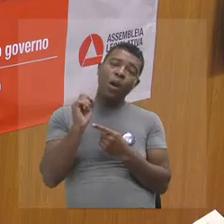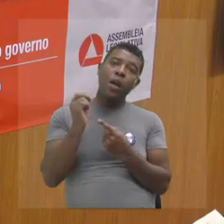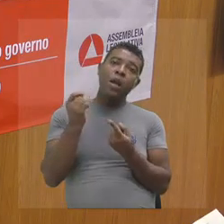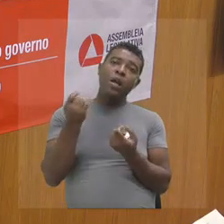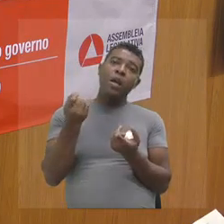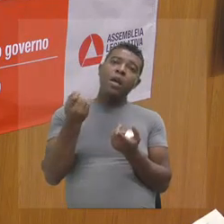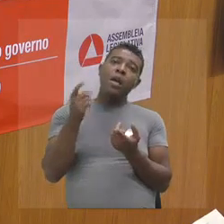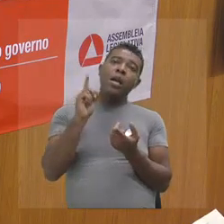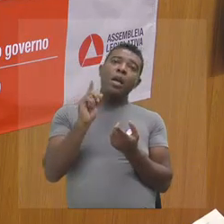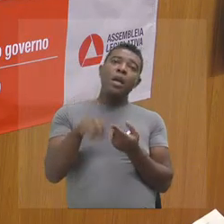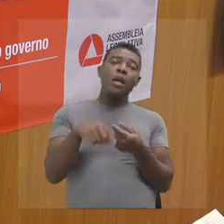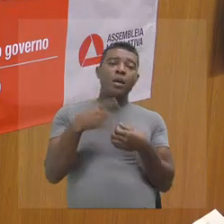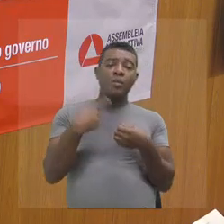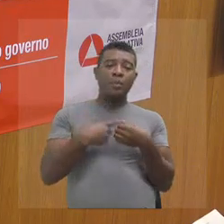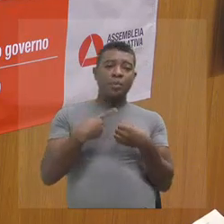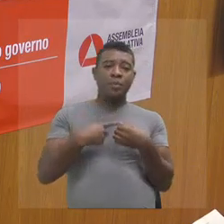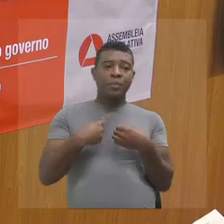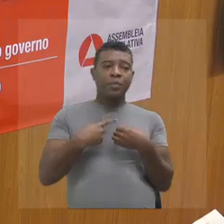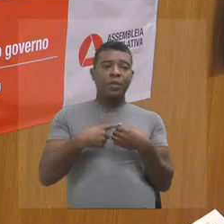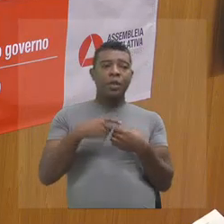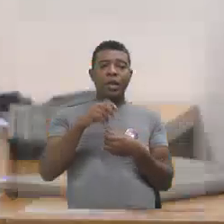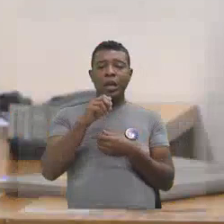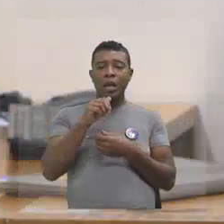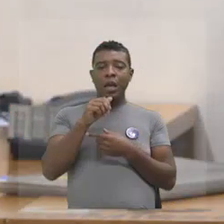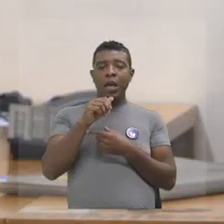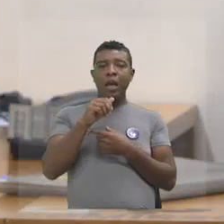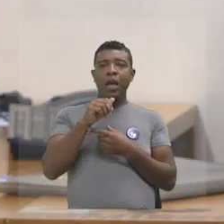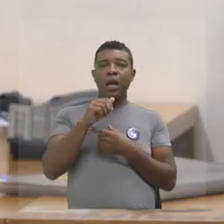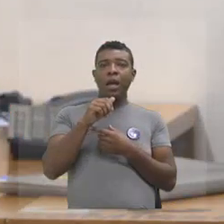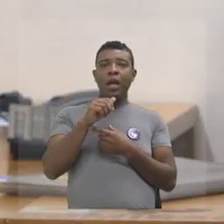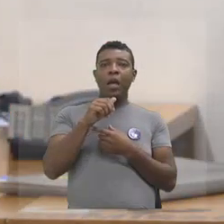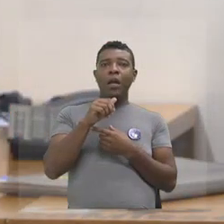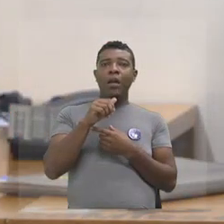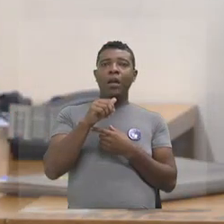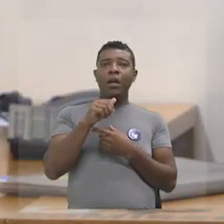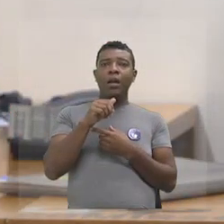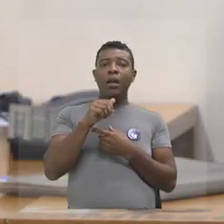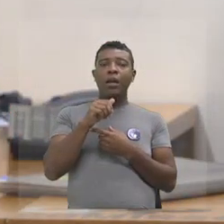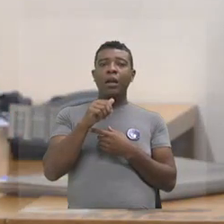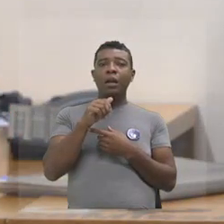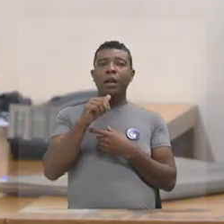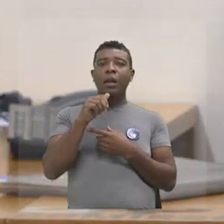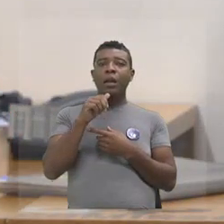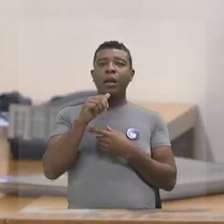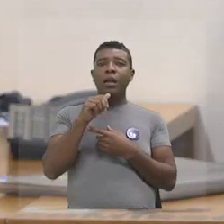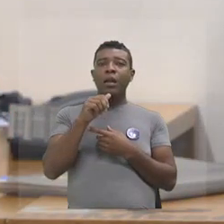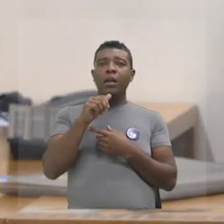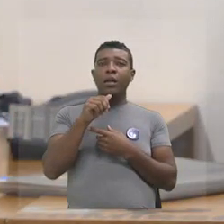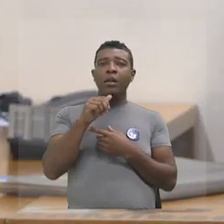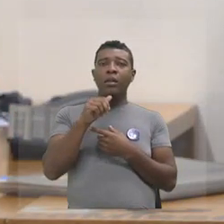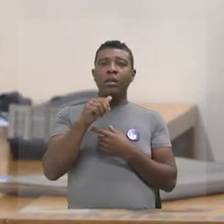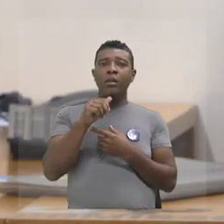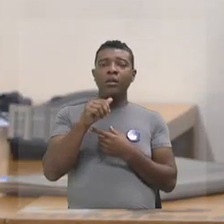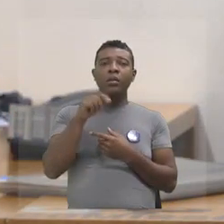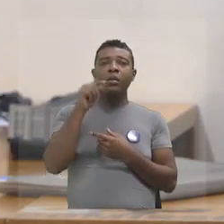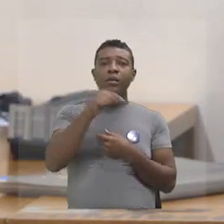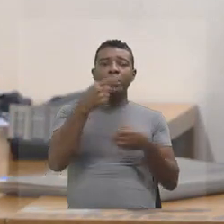ao município de Alagoas largou um pequeno município de pouco mais de 2.700